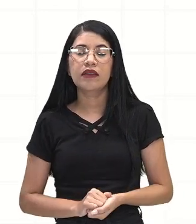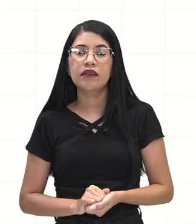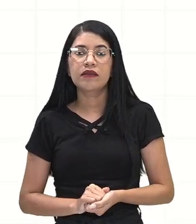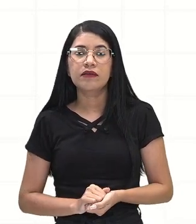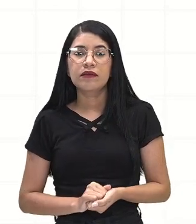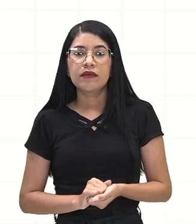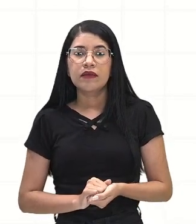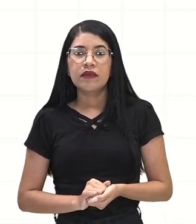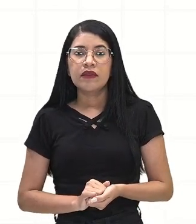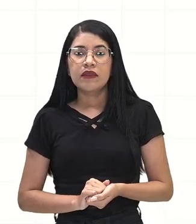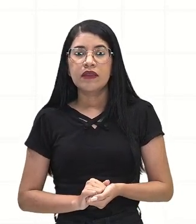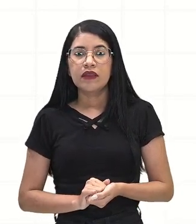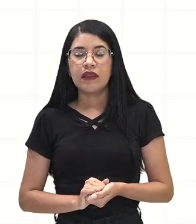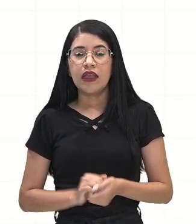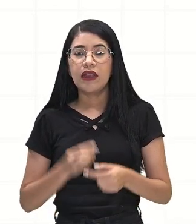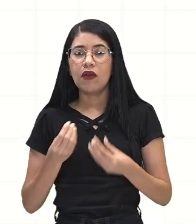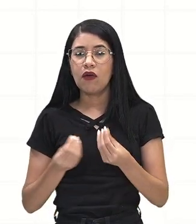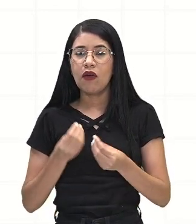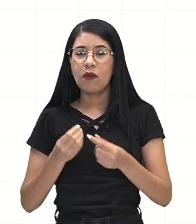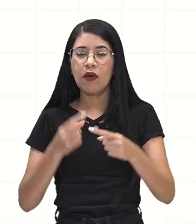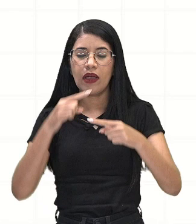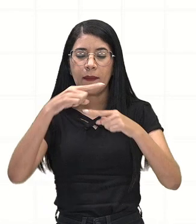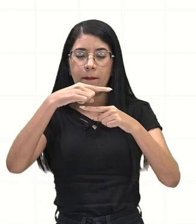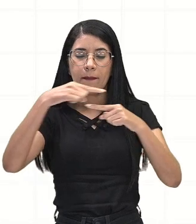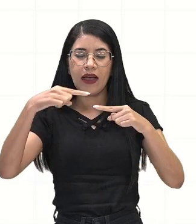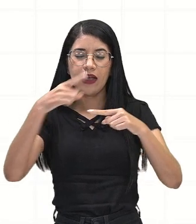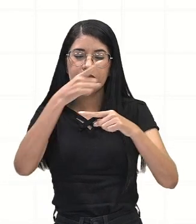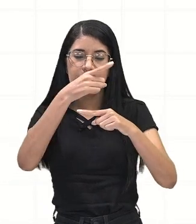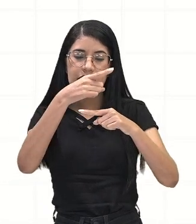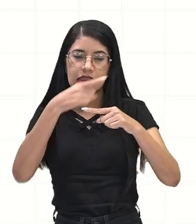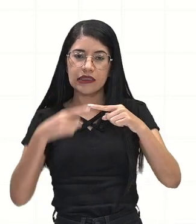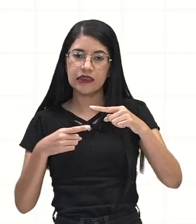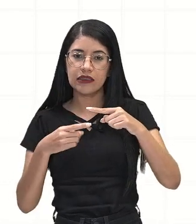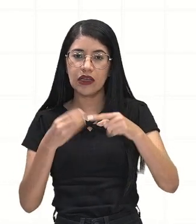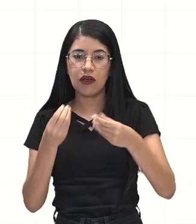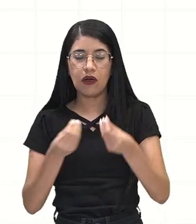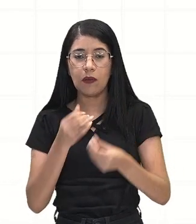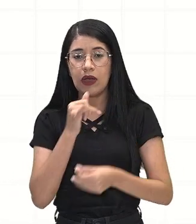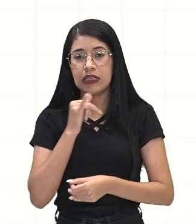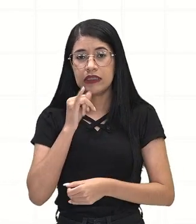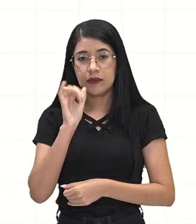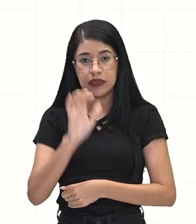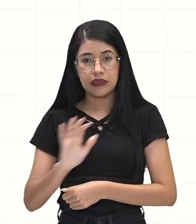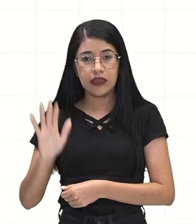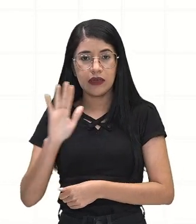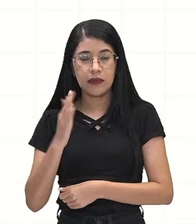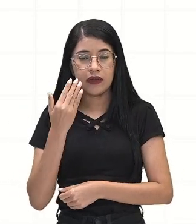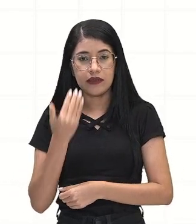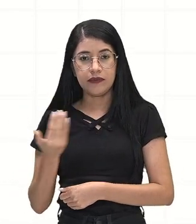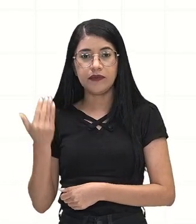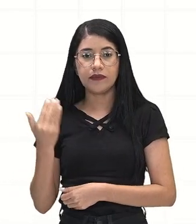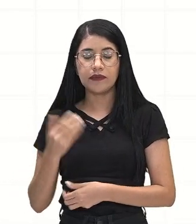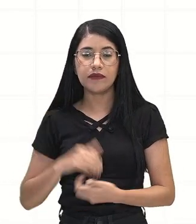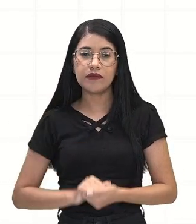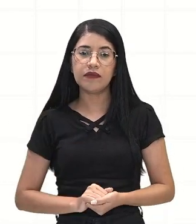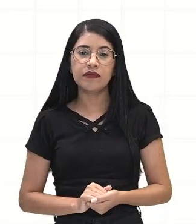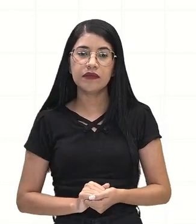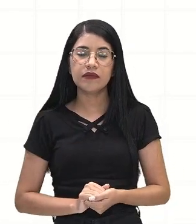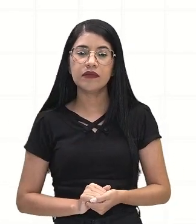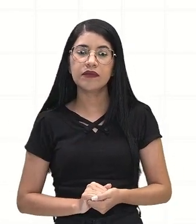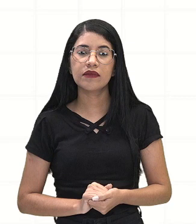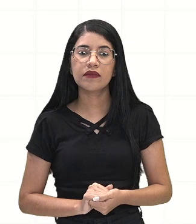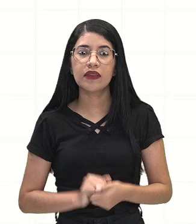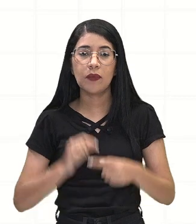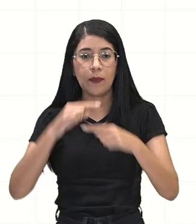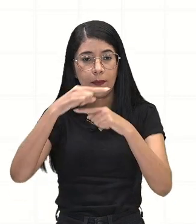Retas paralelas cortadas por uma reta transversal, tá? Retas paralelas são aquelas que não possuem, né,